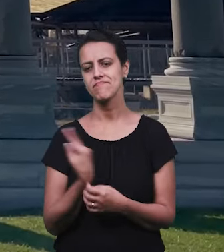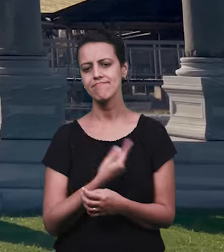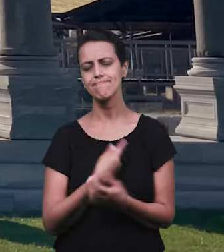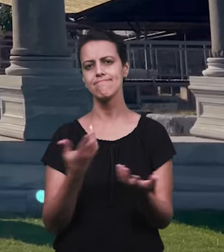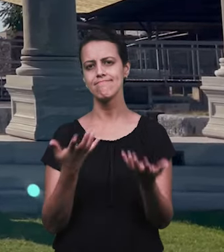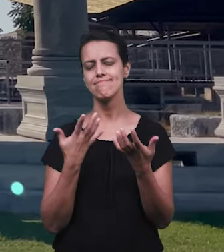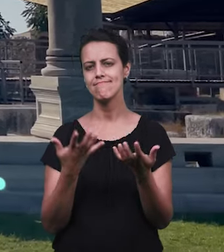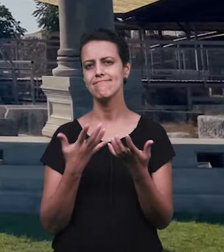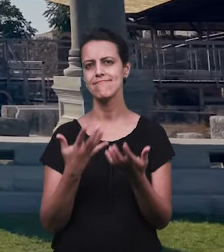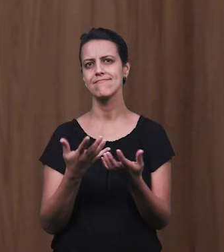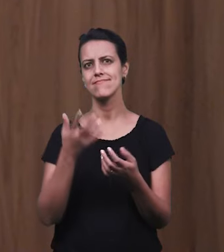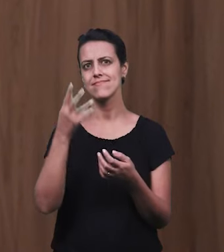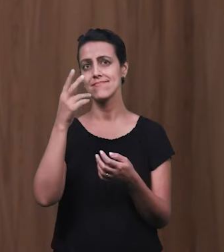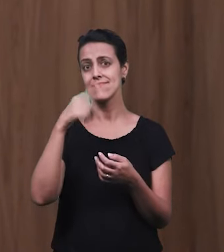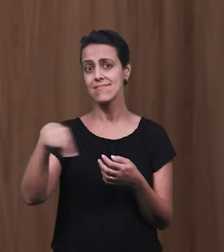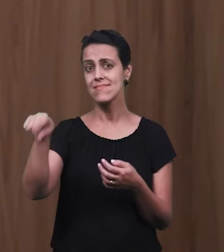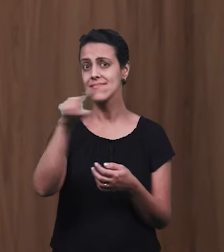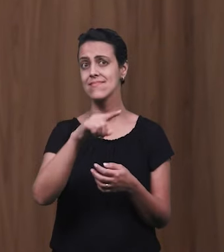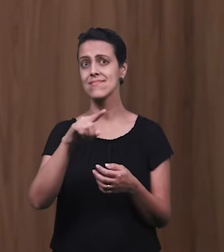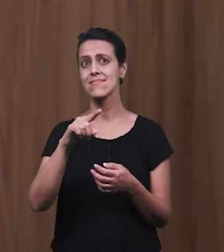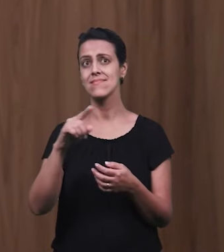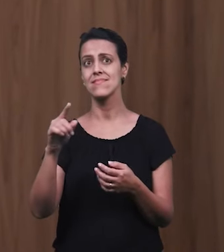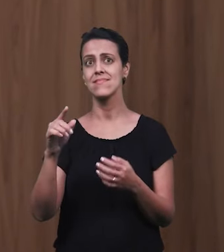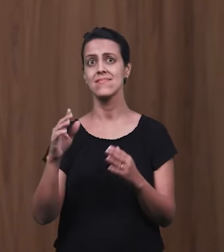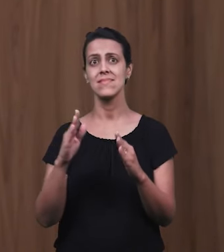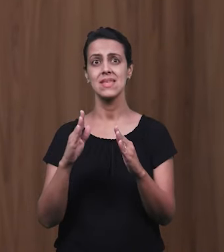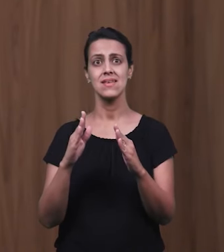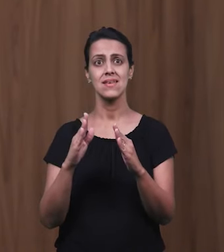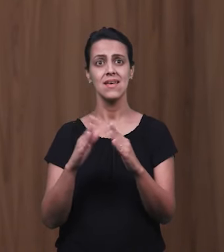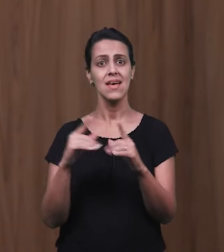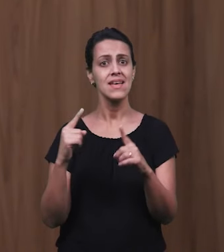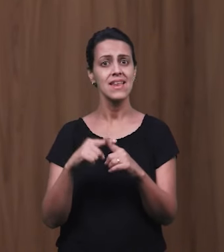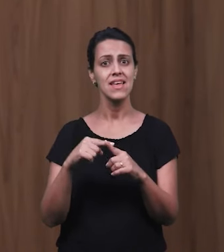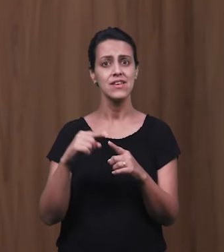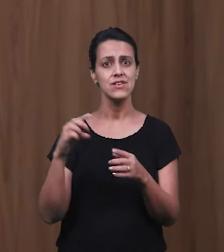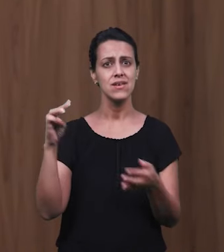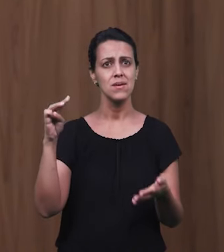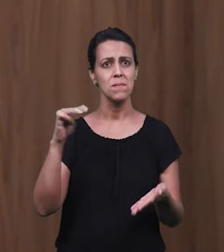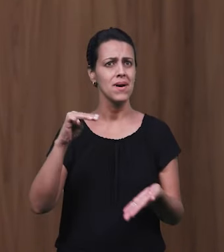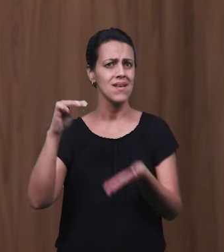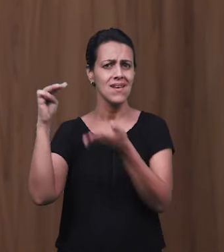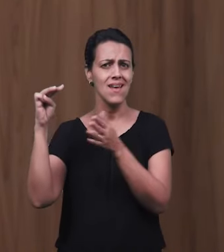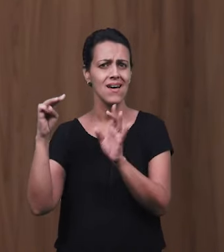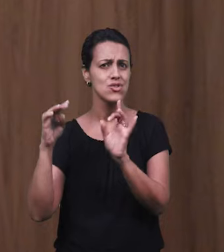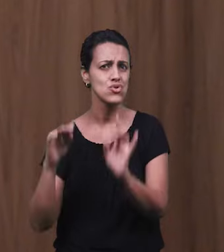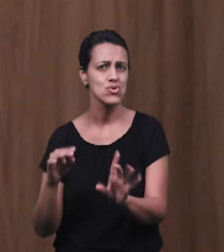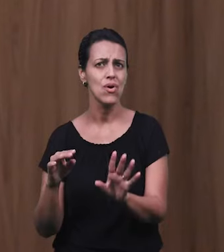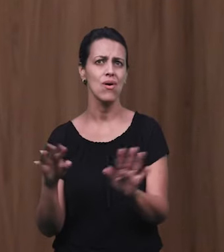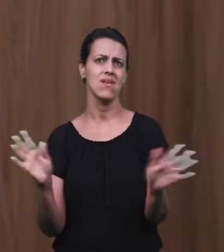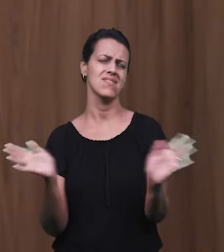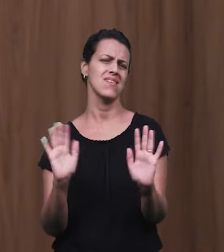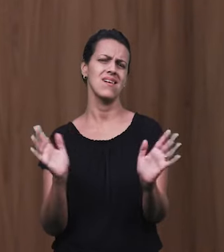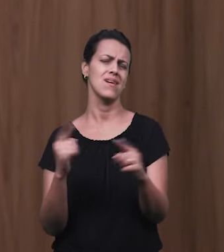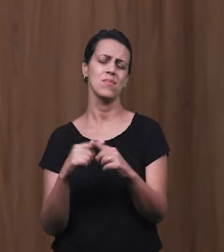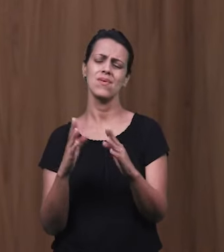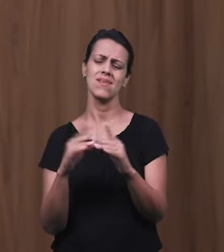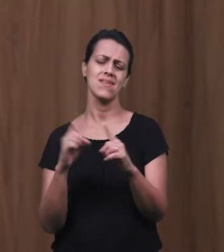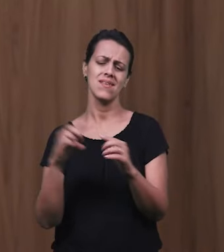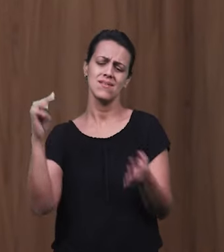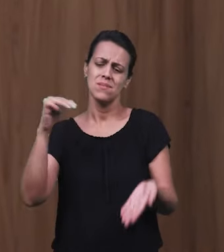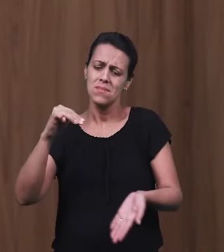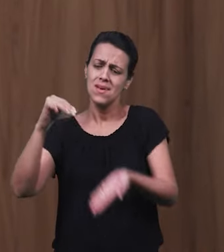memória da igreja, não é da Igreja Cristã Maranata, porque a Igreja Cristã Maranata é muito